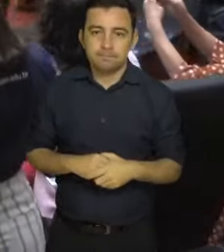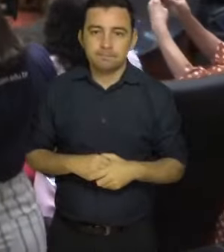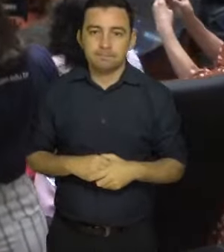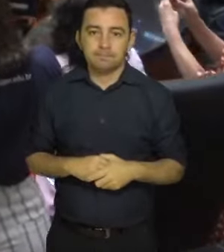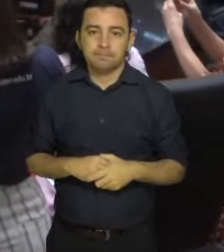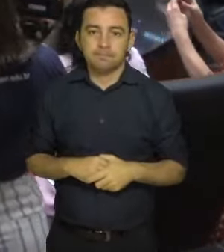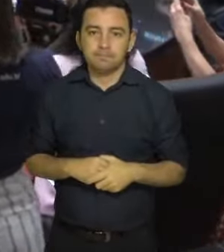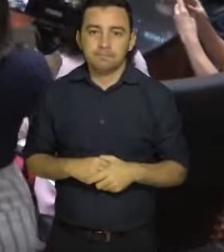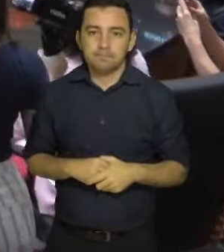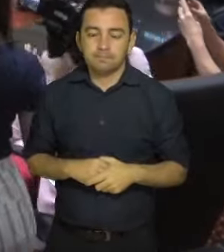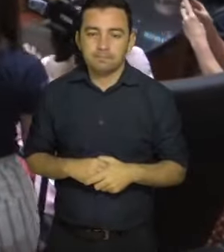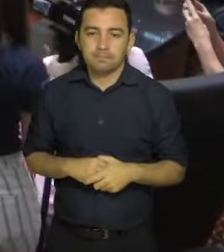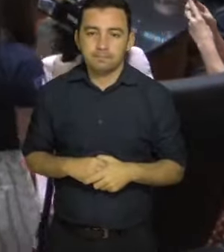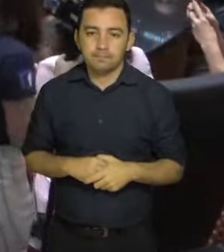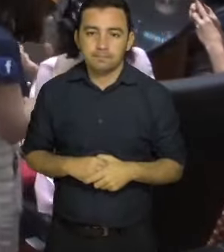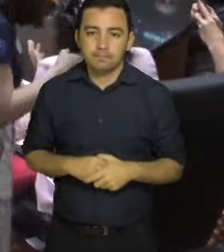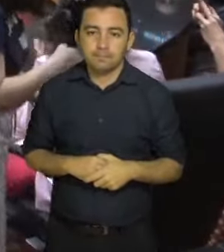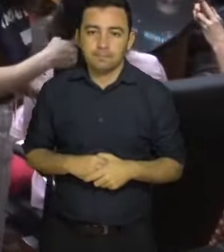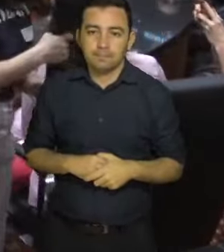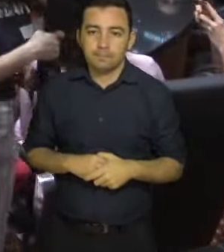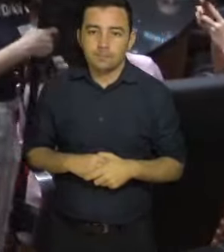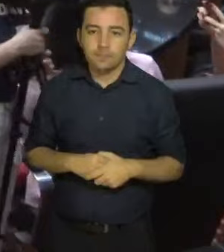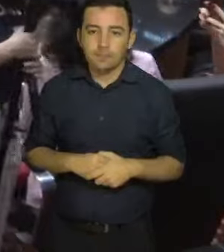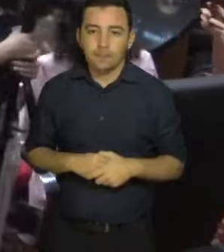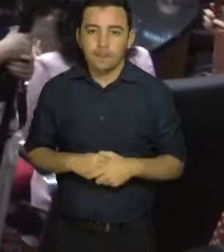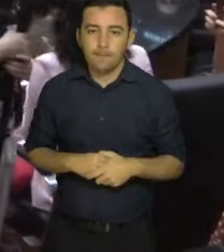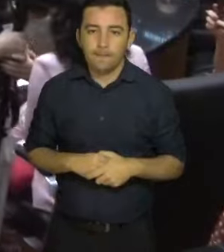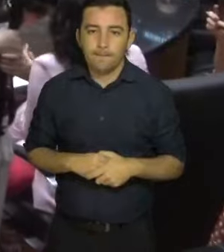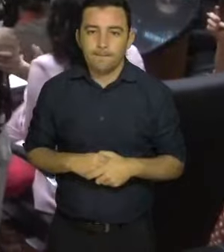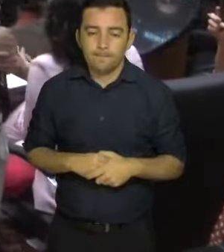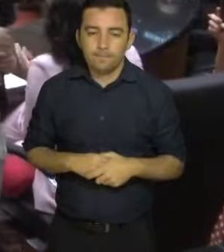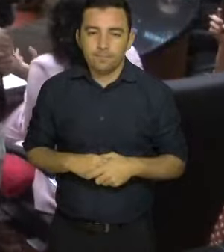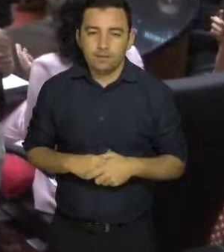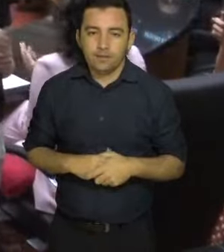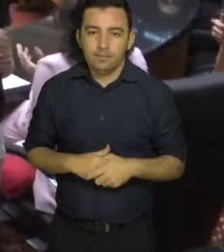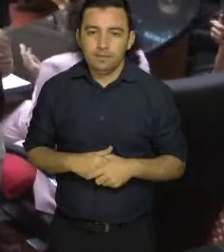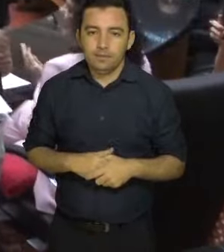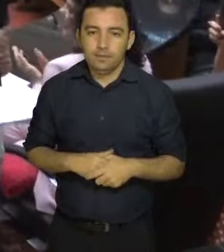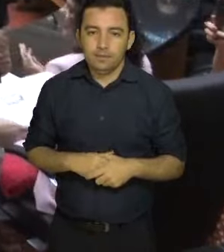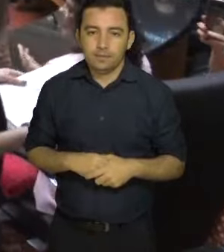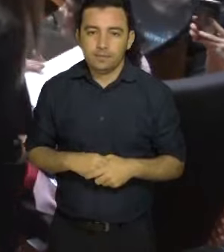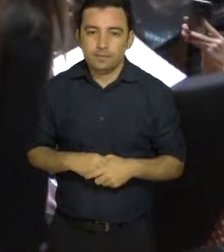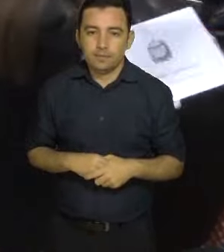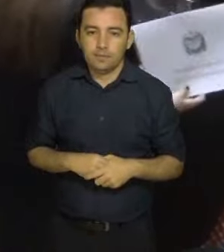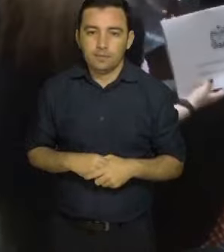Música.